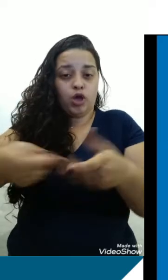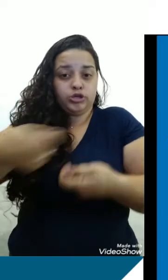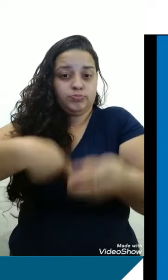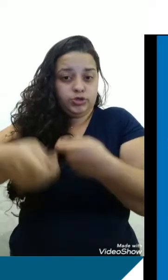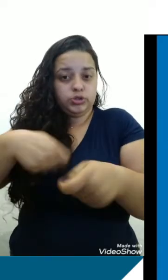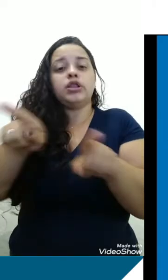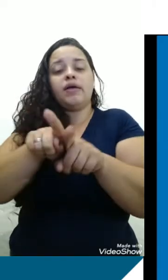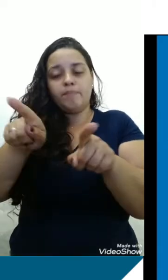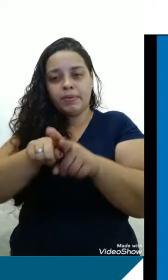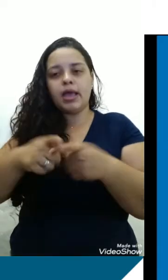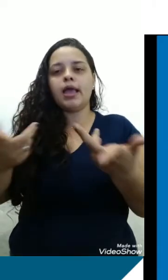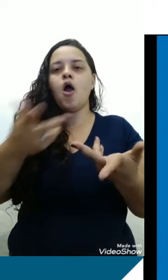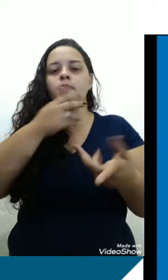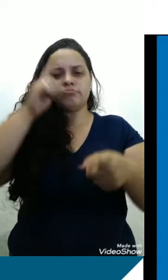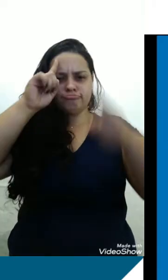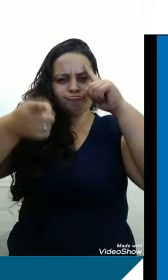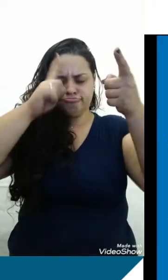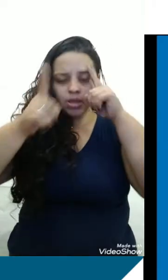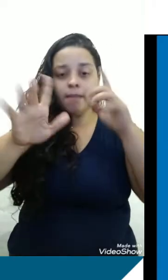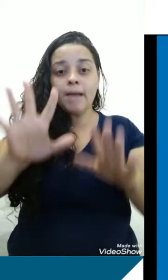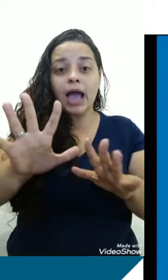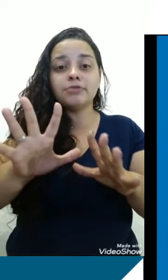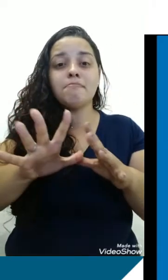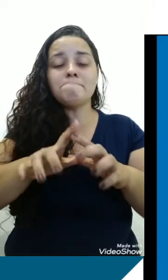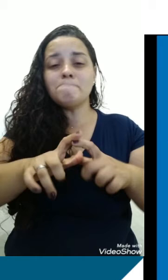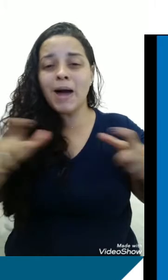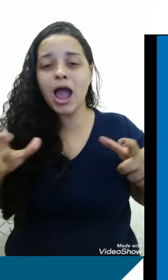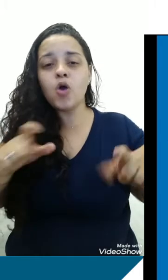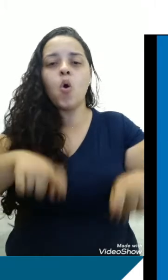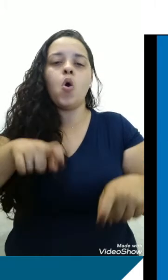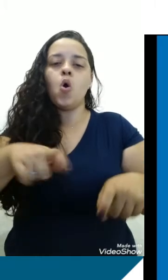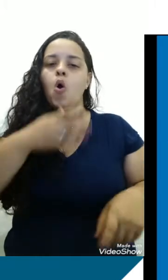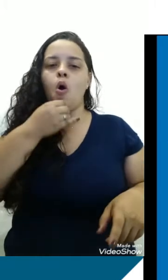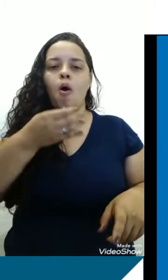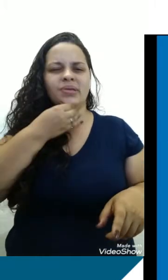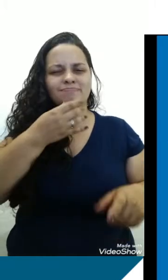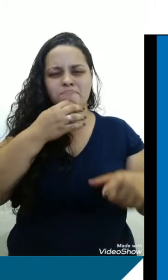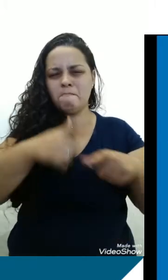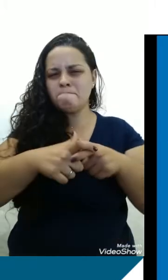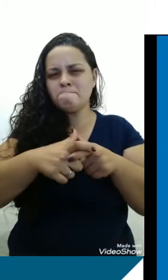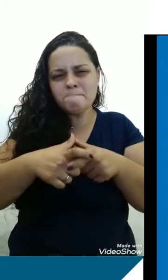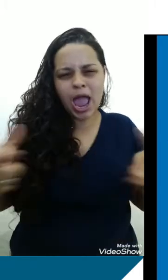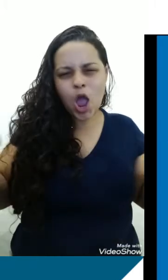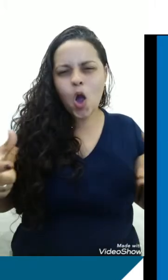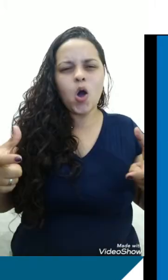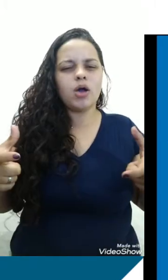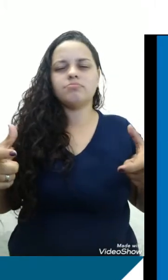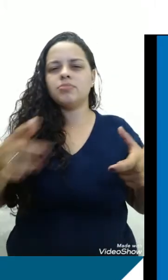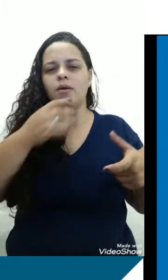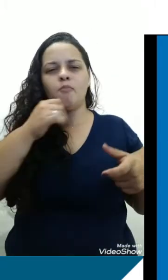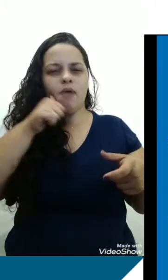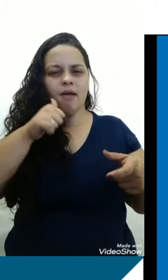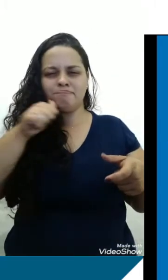como capatazes, e nós percebemos uma predominância masculina. Havia muito mais homens nos setores